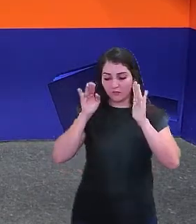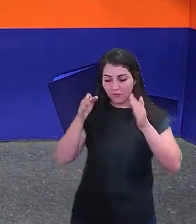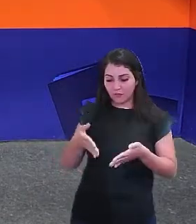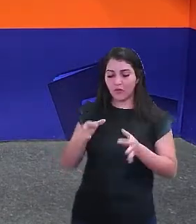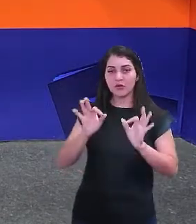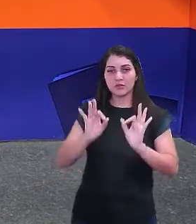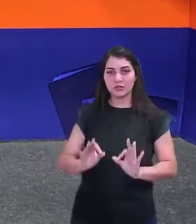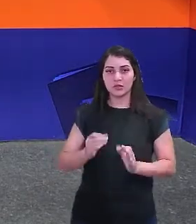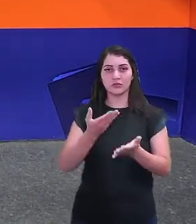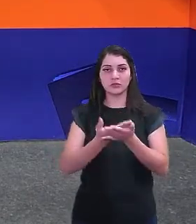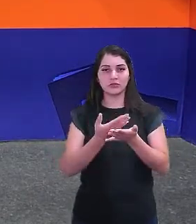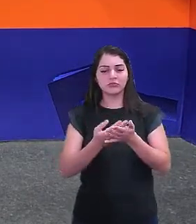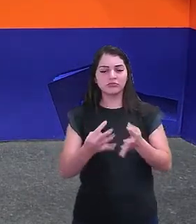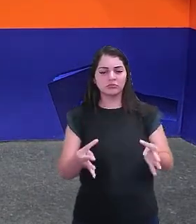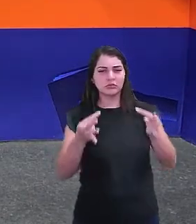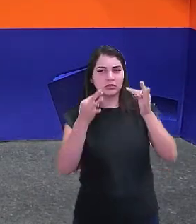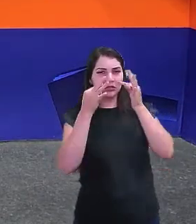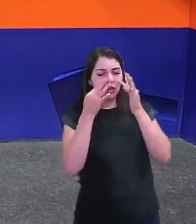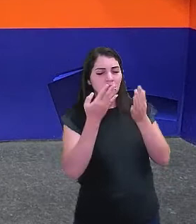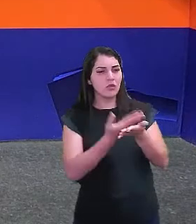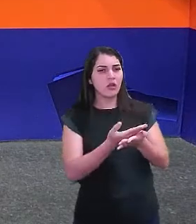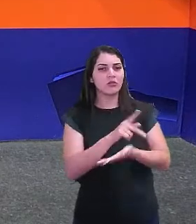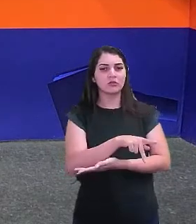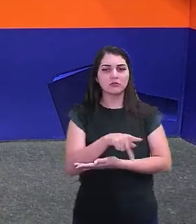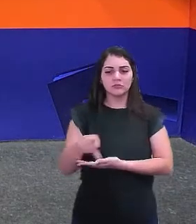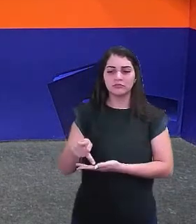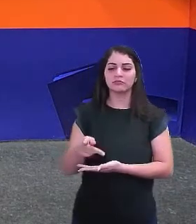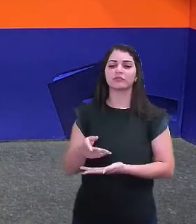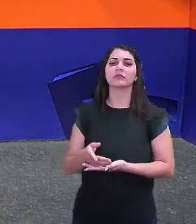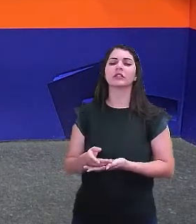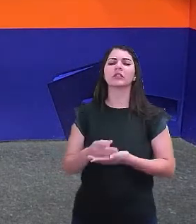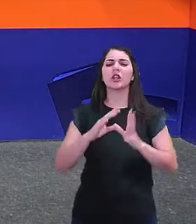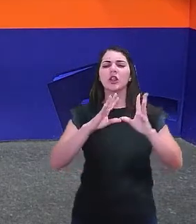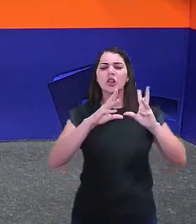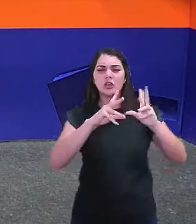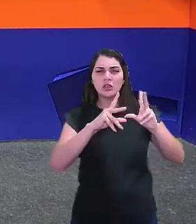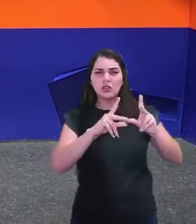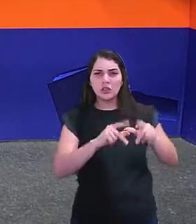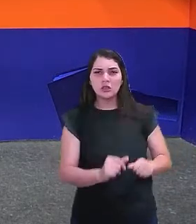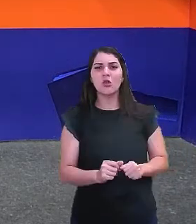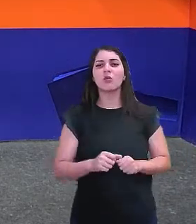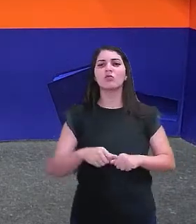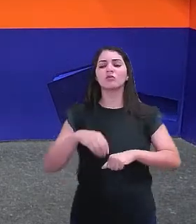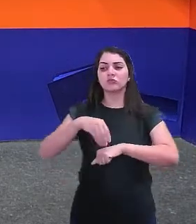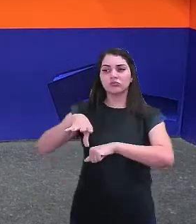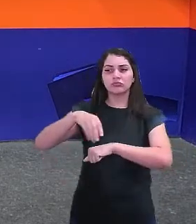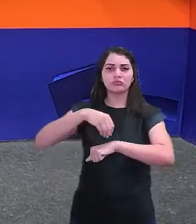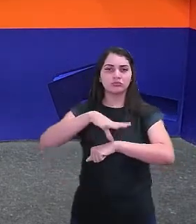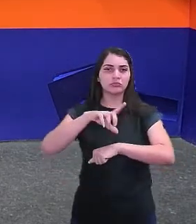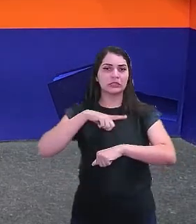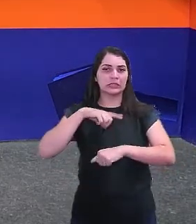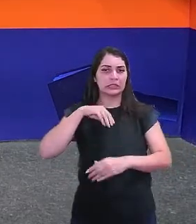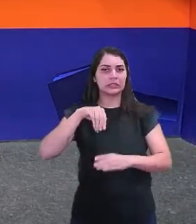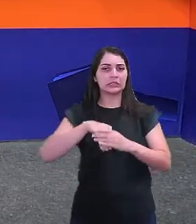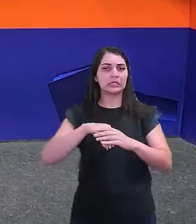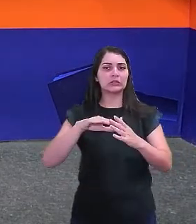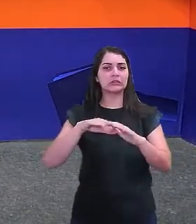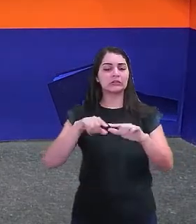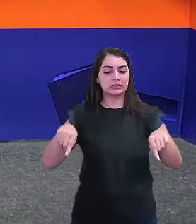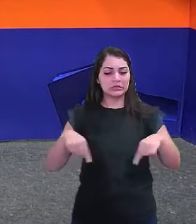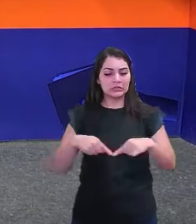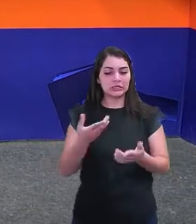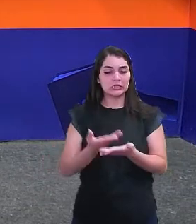nos estudos, preste atenção nas aulas da professora, preste atenção em todas as comandas que existem em sala de aula para você